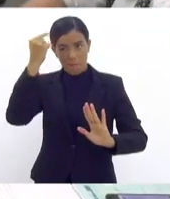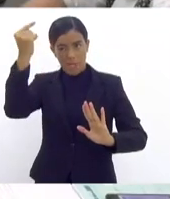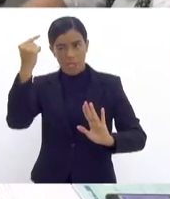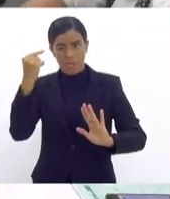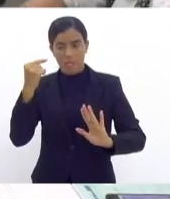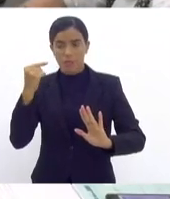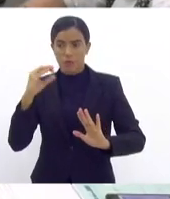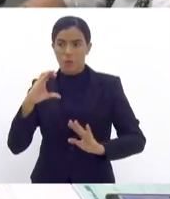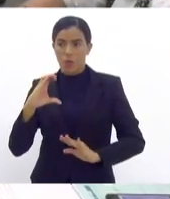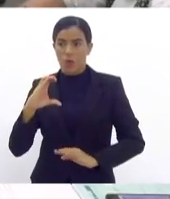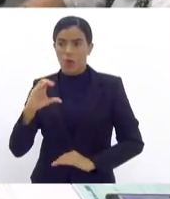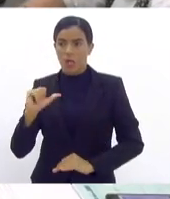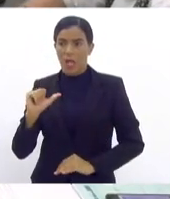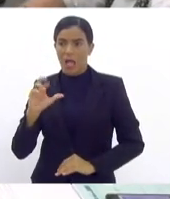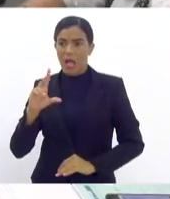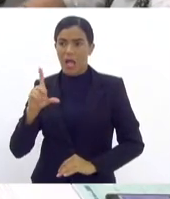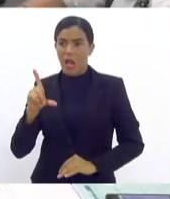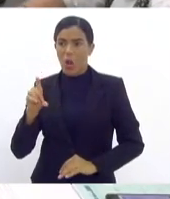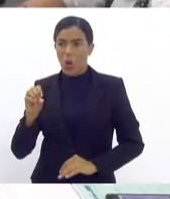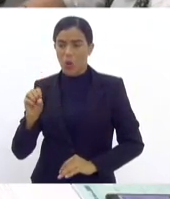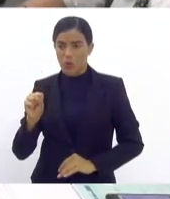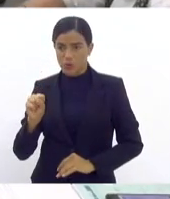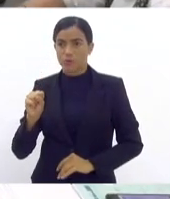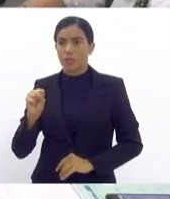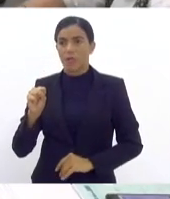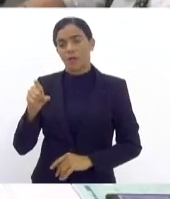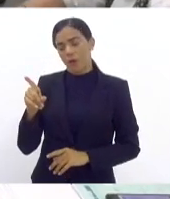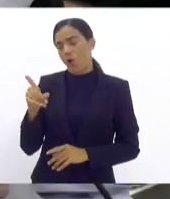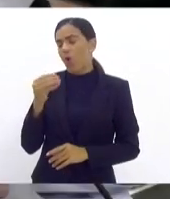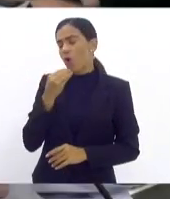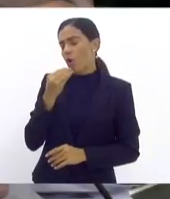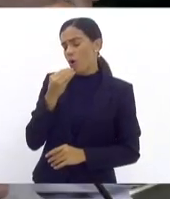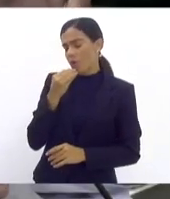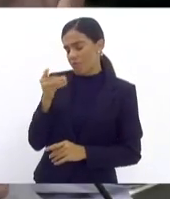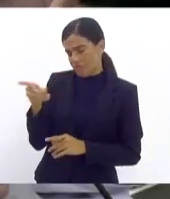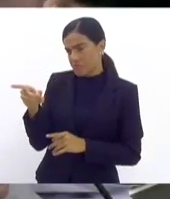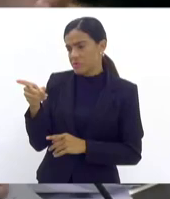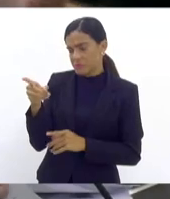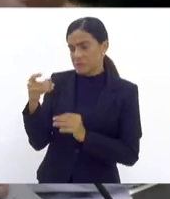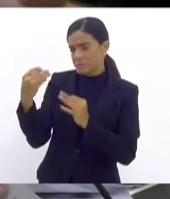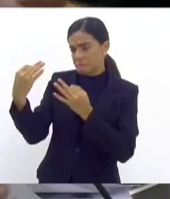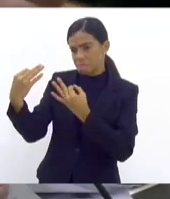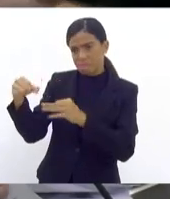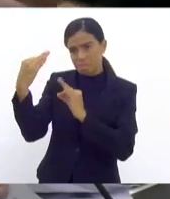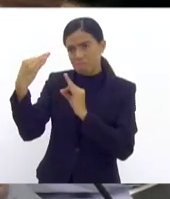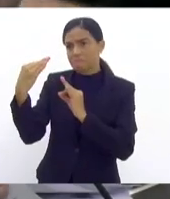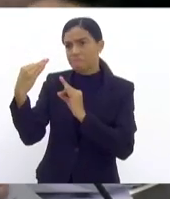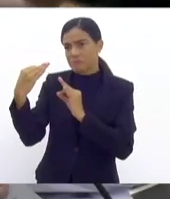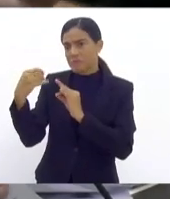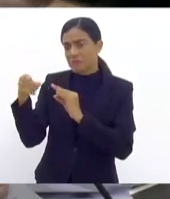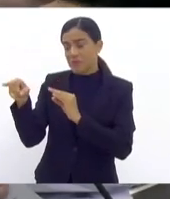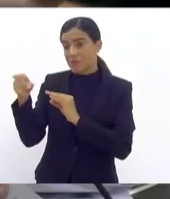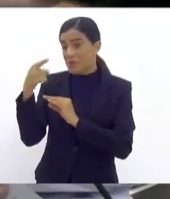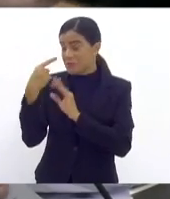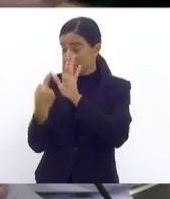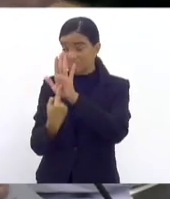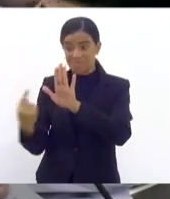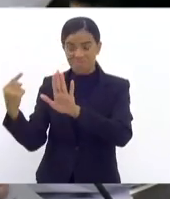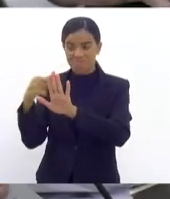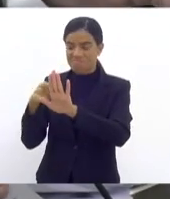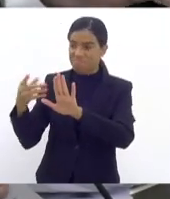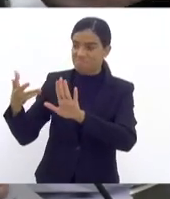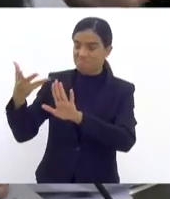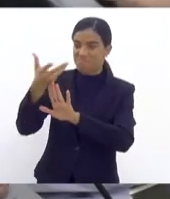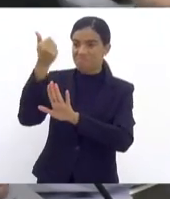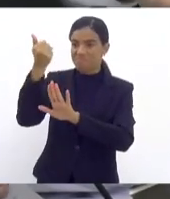é completamente diferente da inferência lógica que você fez. Na verdade, você usou de um silogismo lógico para